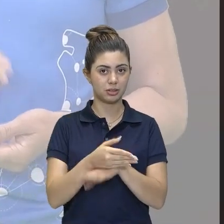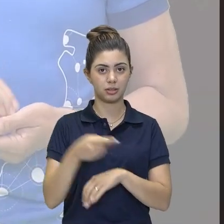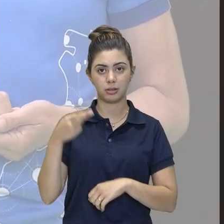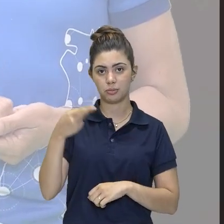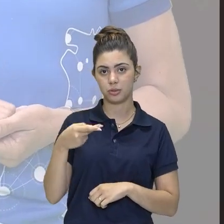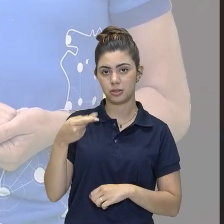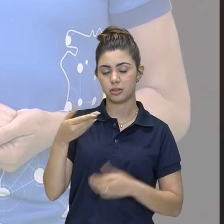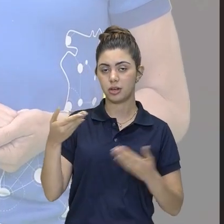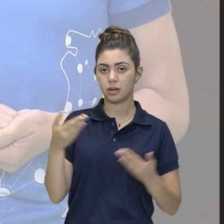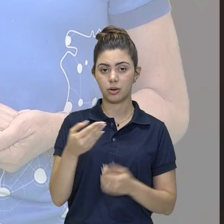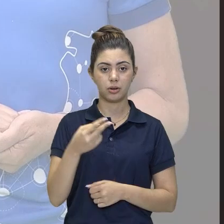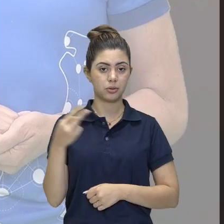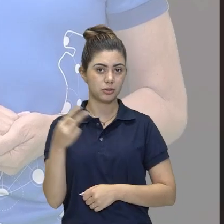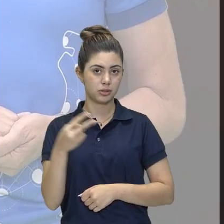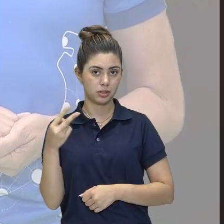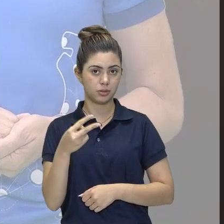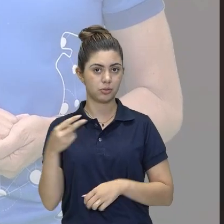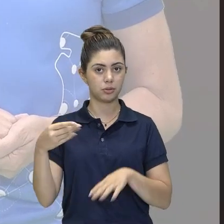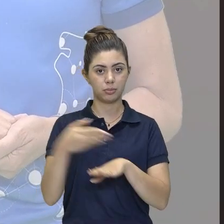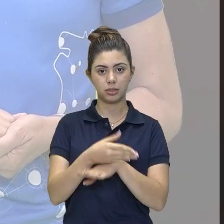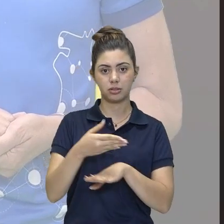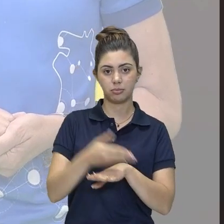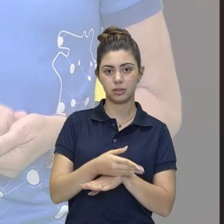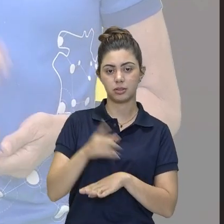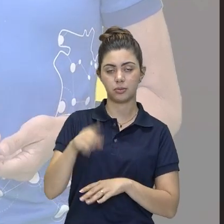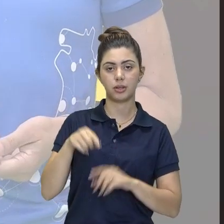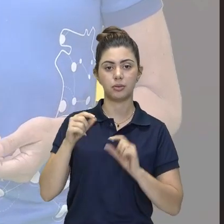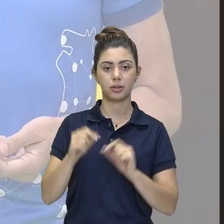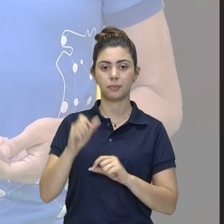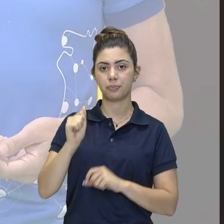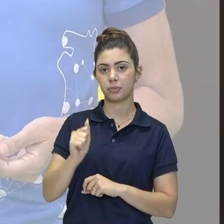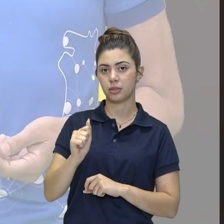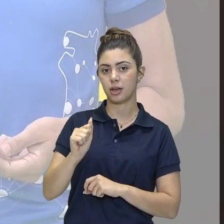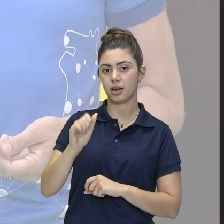segundo nível, que é chamado de ativação.